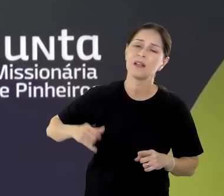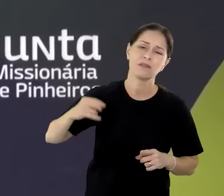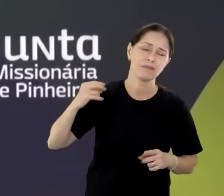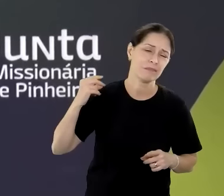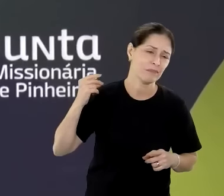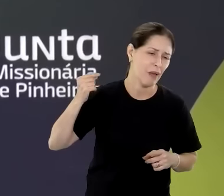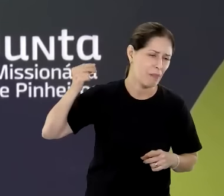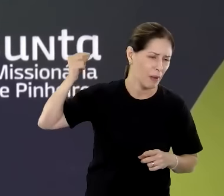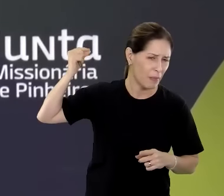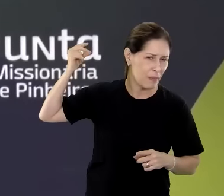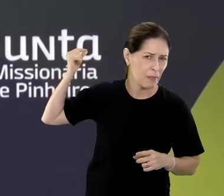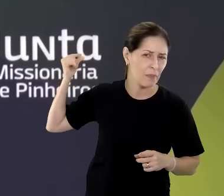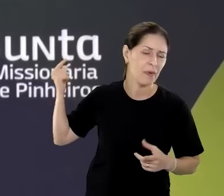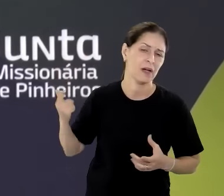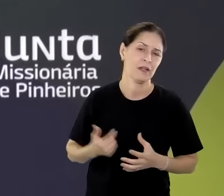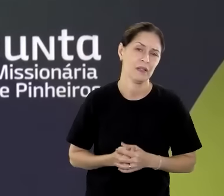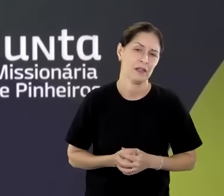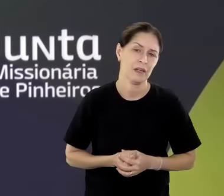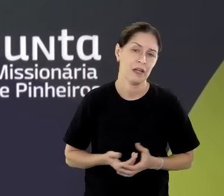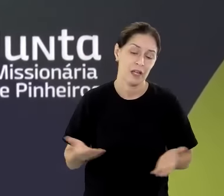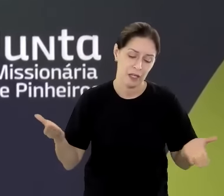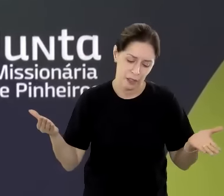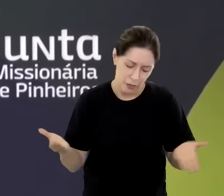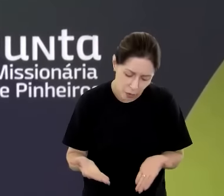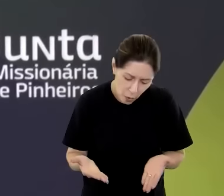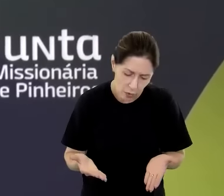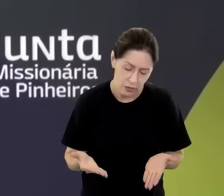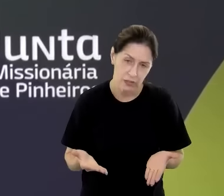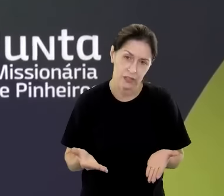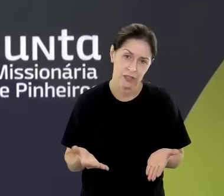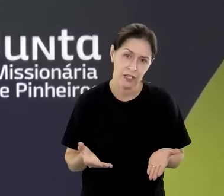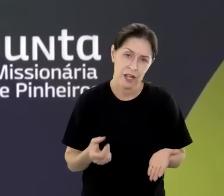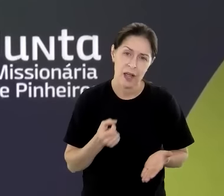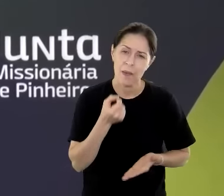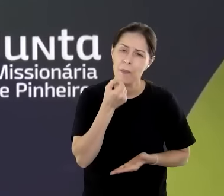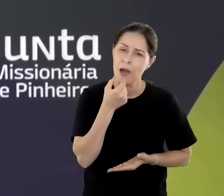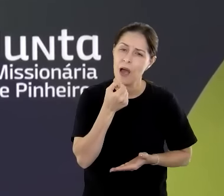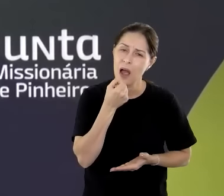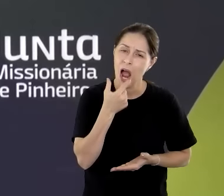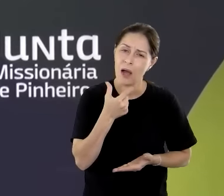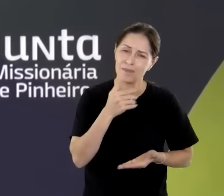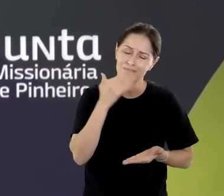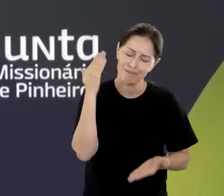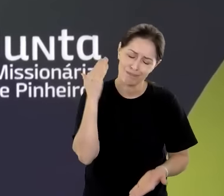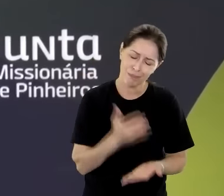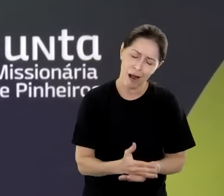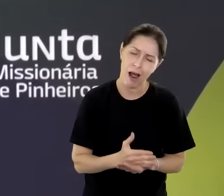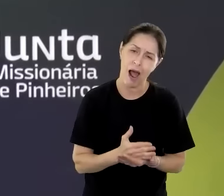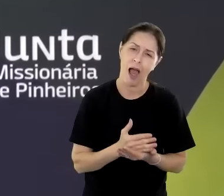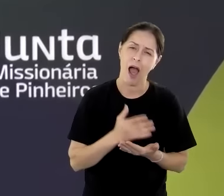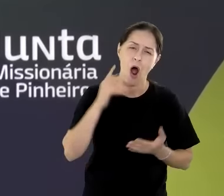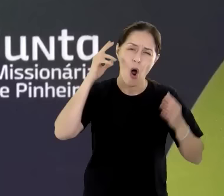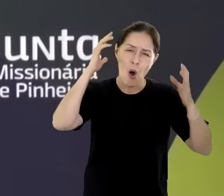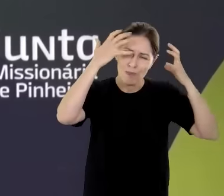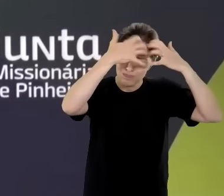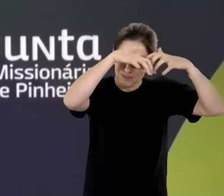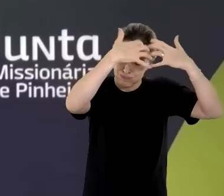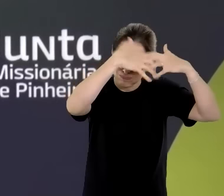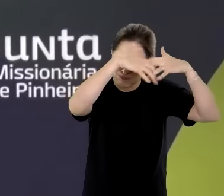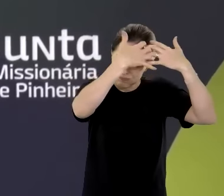Quem sabe você precisa até mesmo hoje lançar mãos de medicamentos para dormir, porque você não consegue, sua mente não desliga, o seu coração não